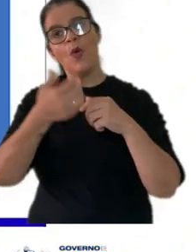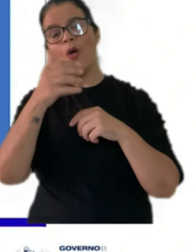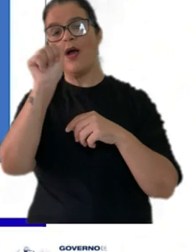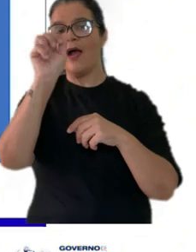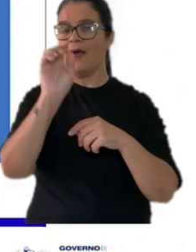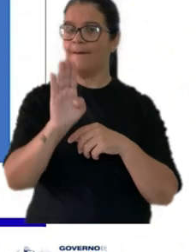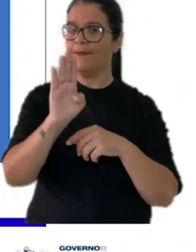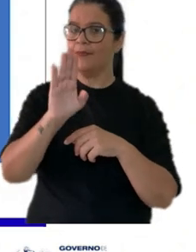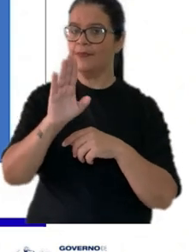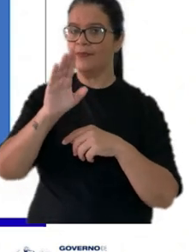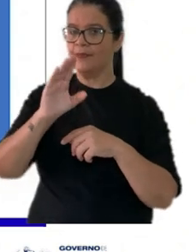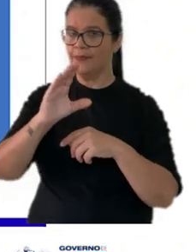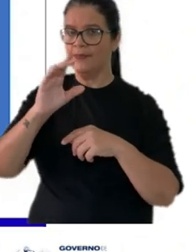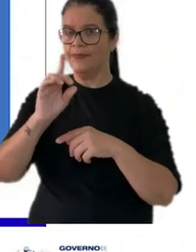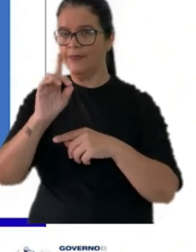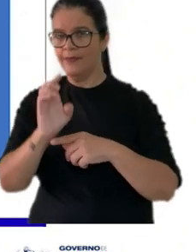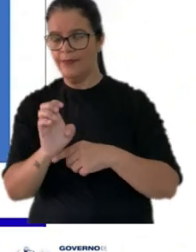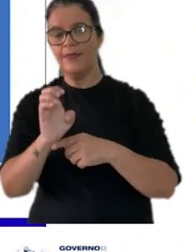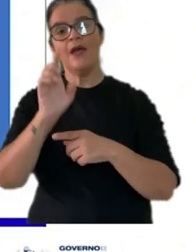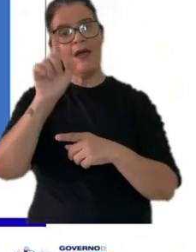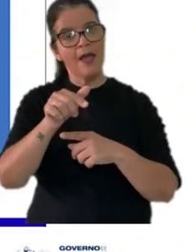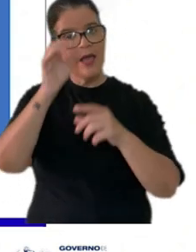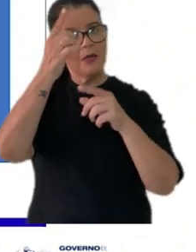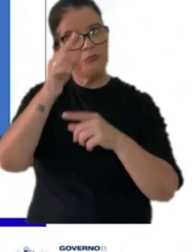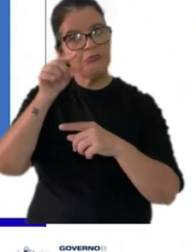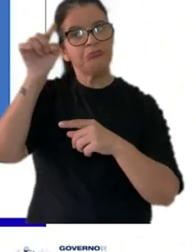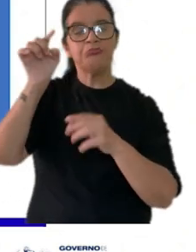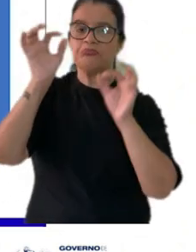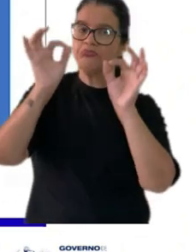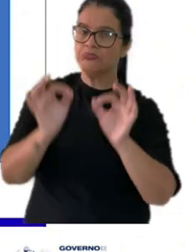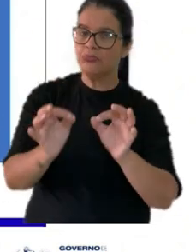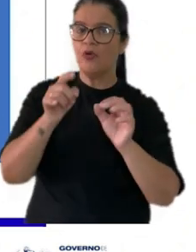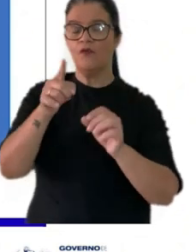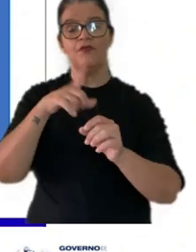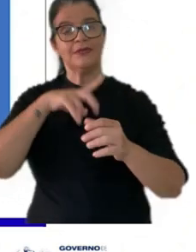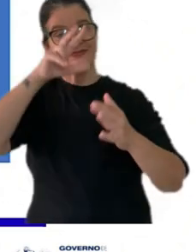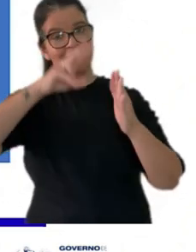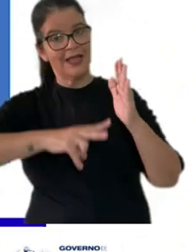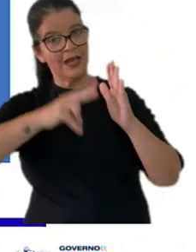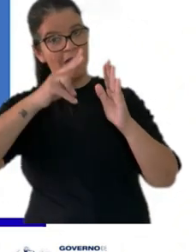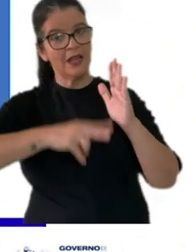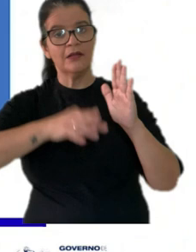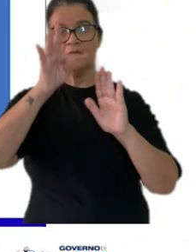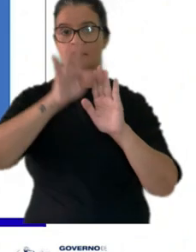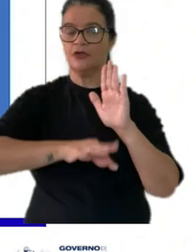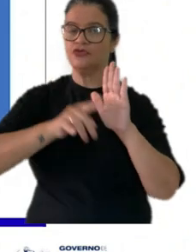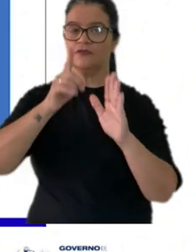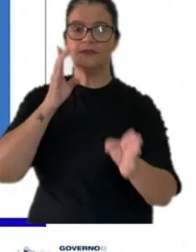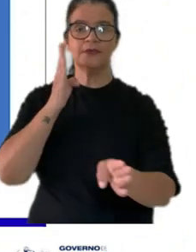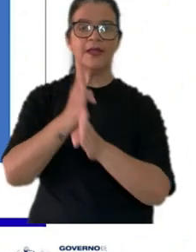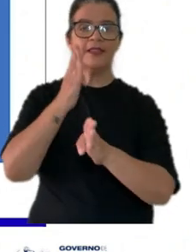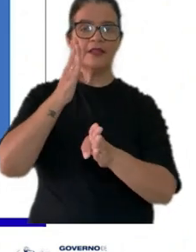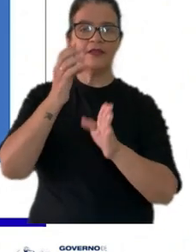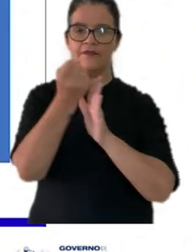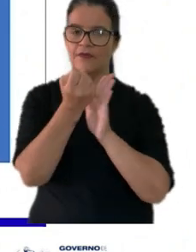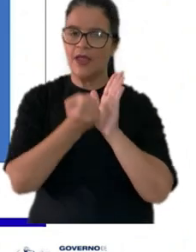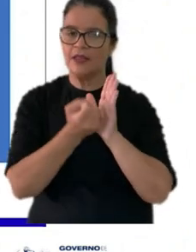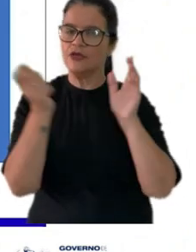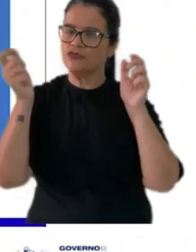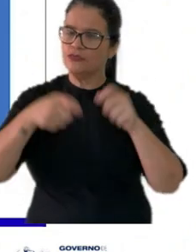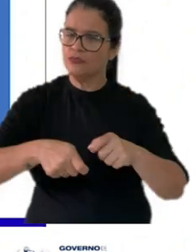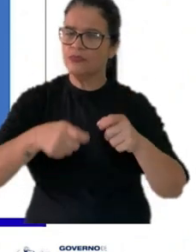é a alternativa correta e aí quando você ler o texto você precisa identificar esses dados para poder saber